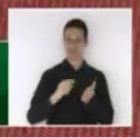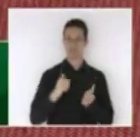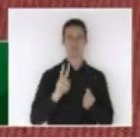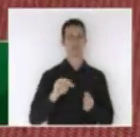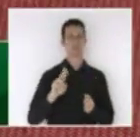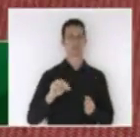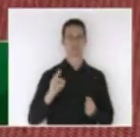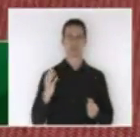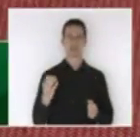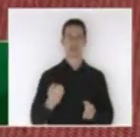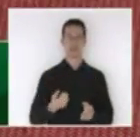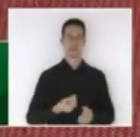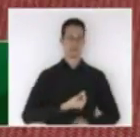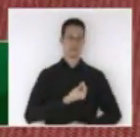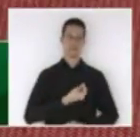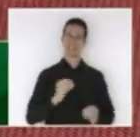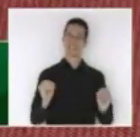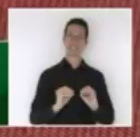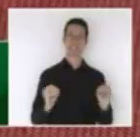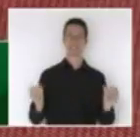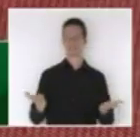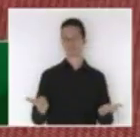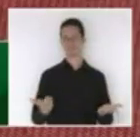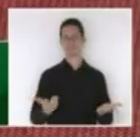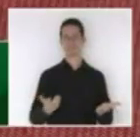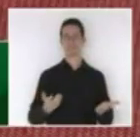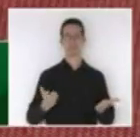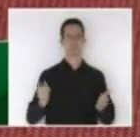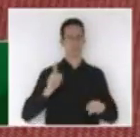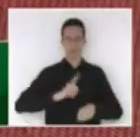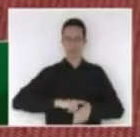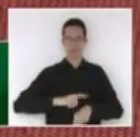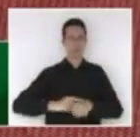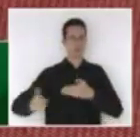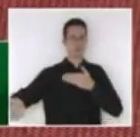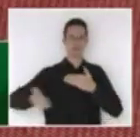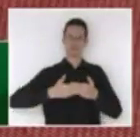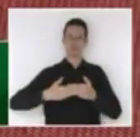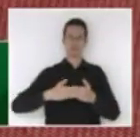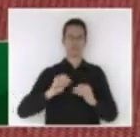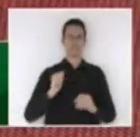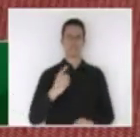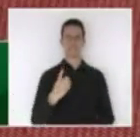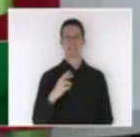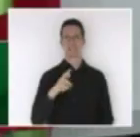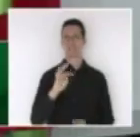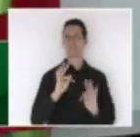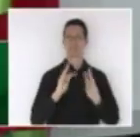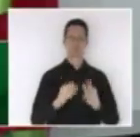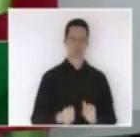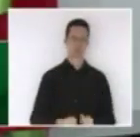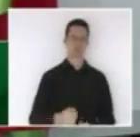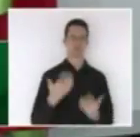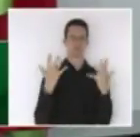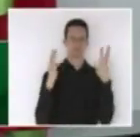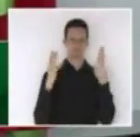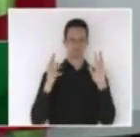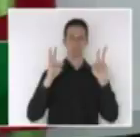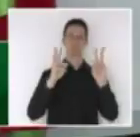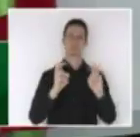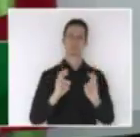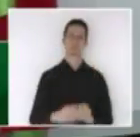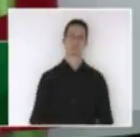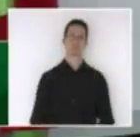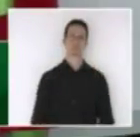do que justo e está na hora de definitivamente acabar com essas secretarias. Parabéns pelo tema aí. Muito obrigado, deputado